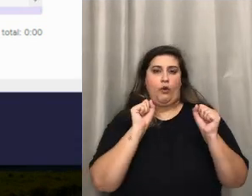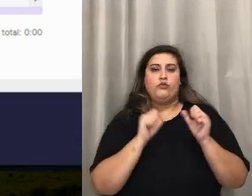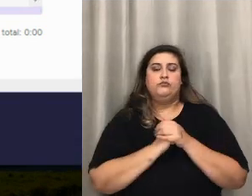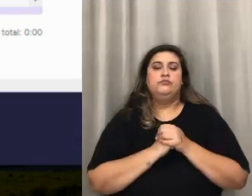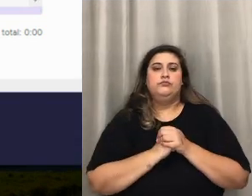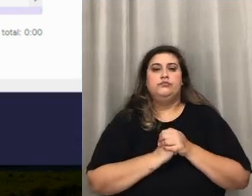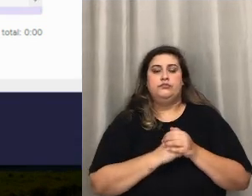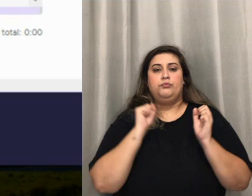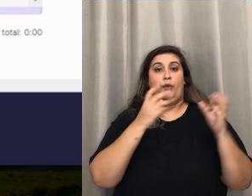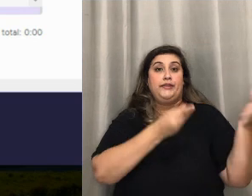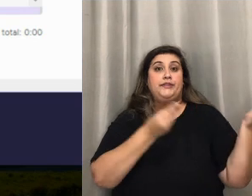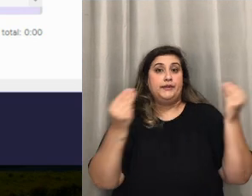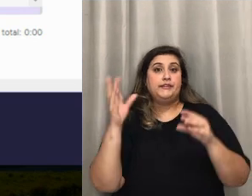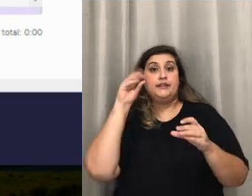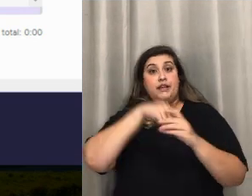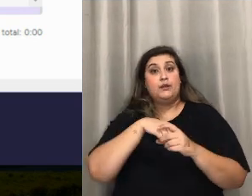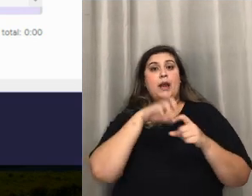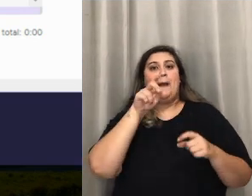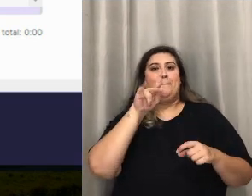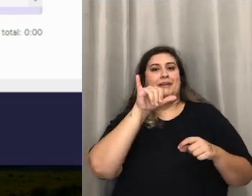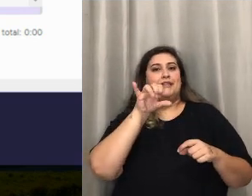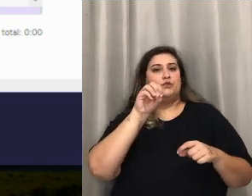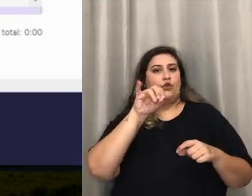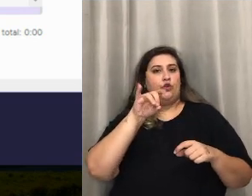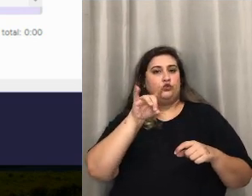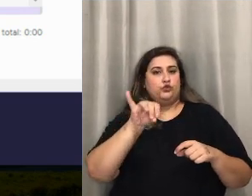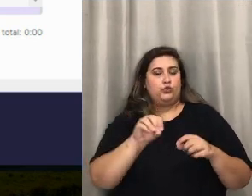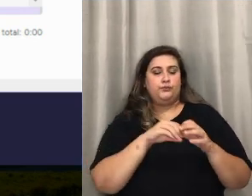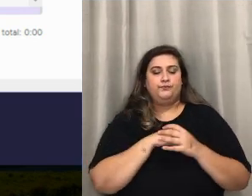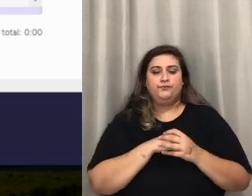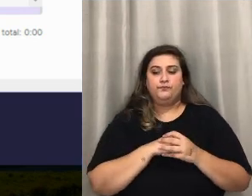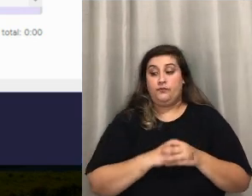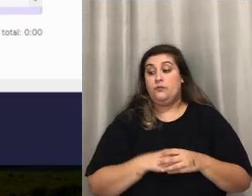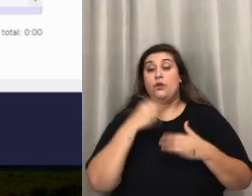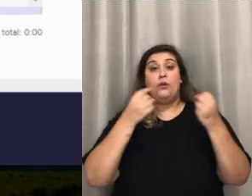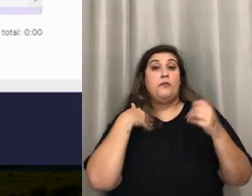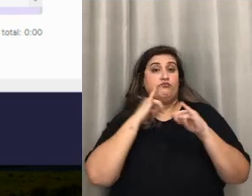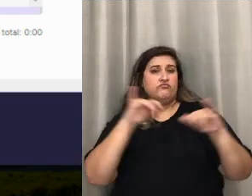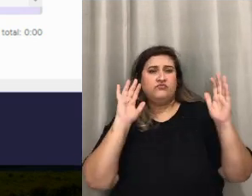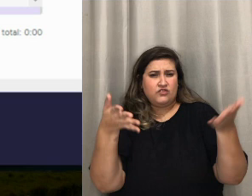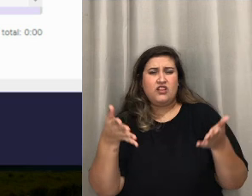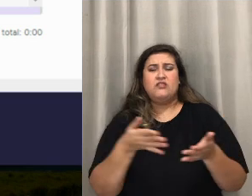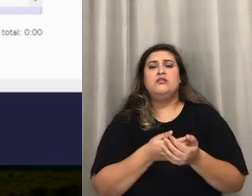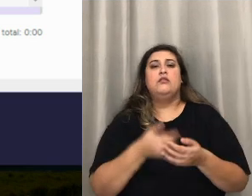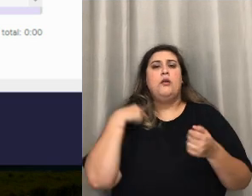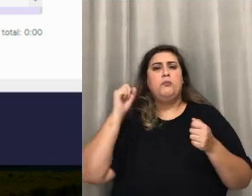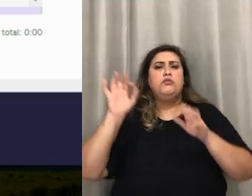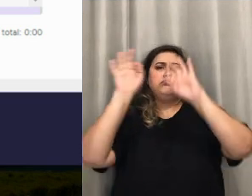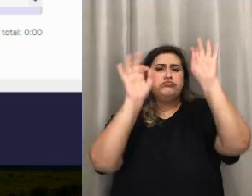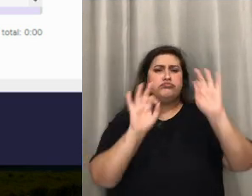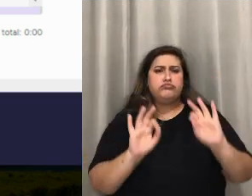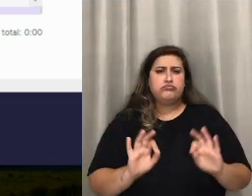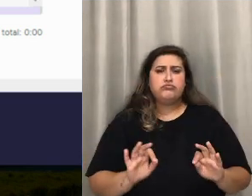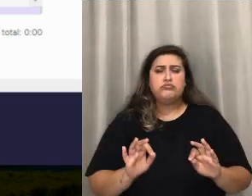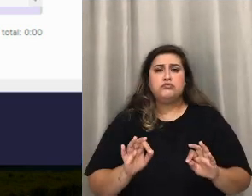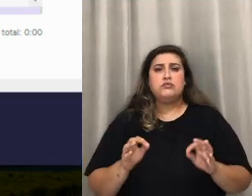Então, são as duas maneiras de trazer para dentro do episódio. Como eu falei para vocês, aqui eu posso